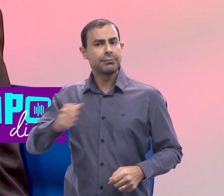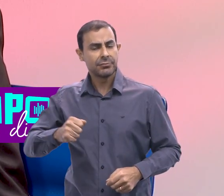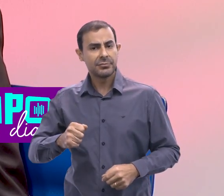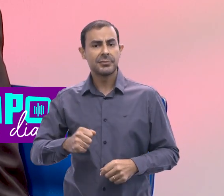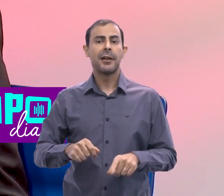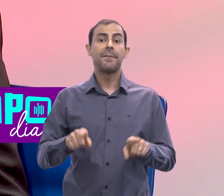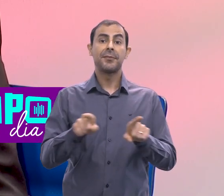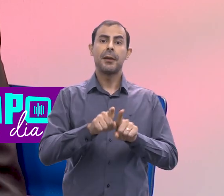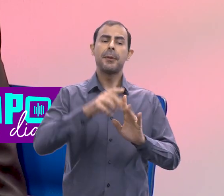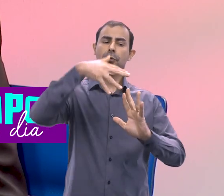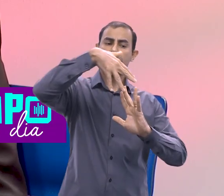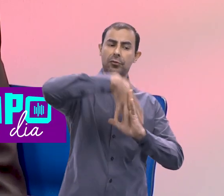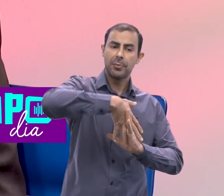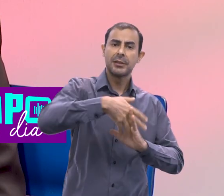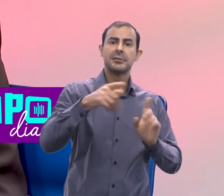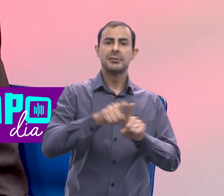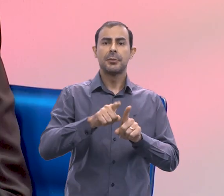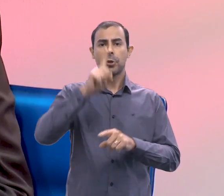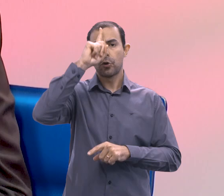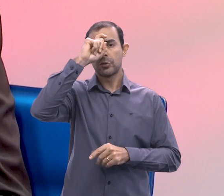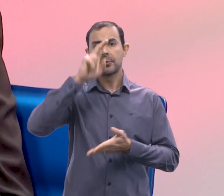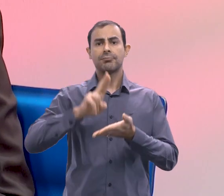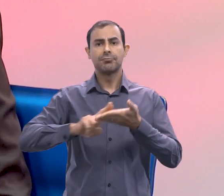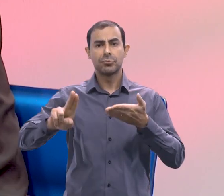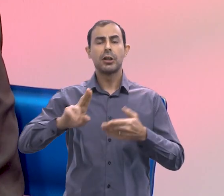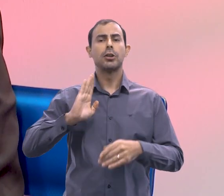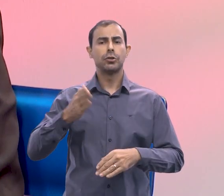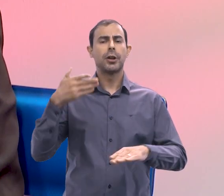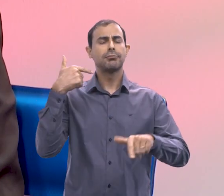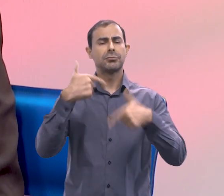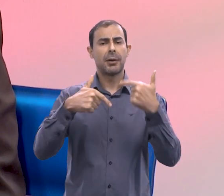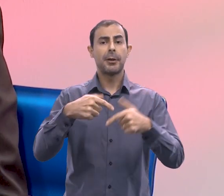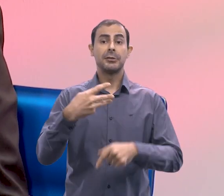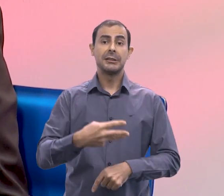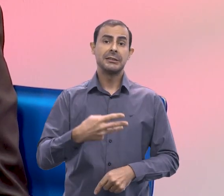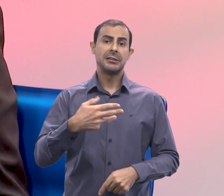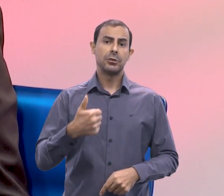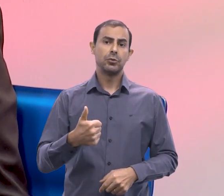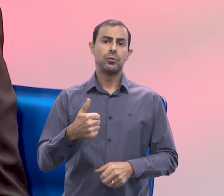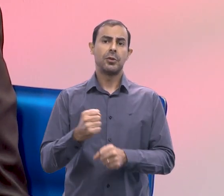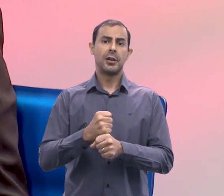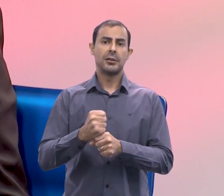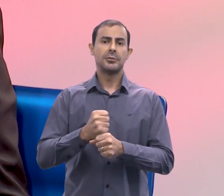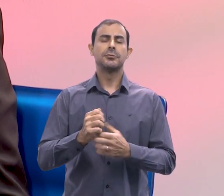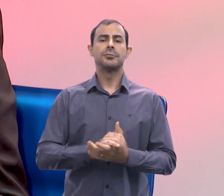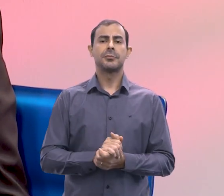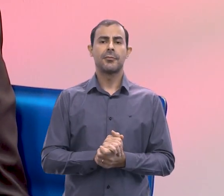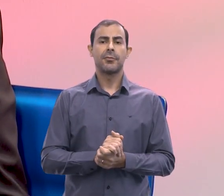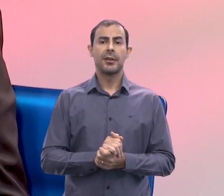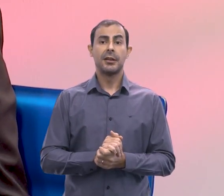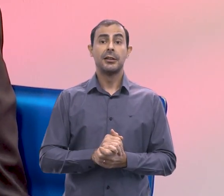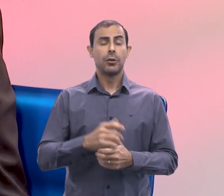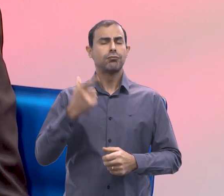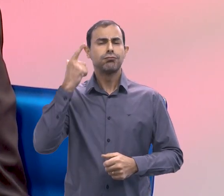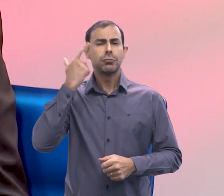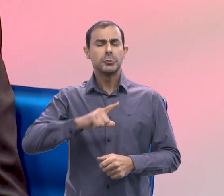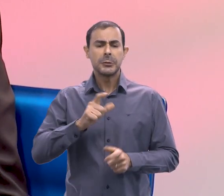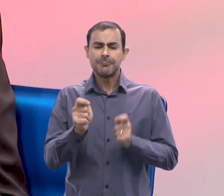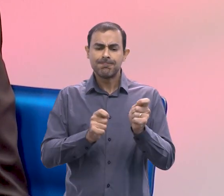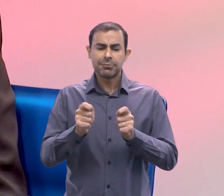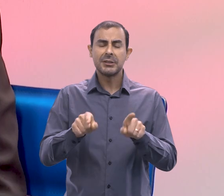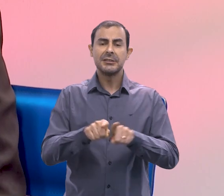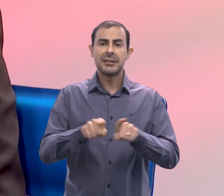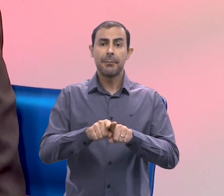na Universidade Federal, no Hospital Universitário, onde nós já estamos há 31 anos, ali nós conseguimos, idealizamos e